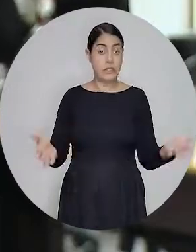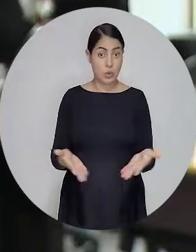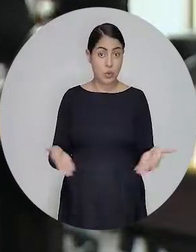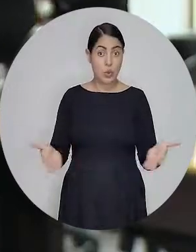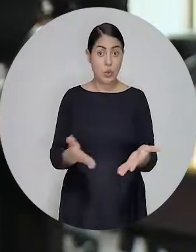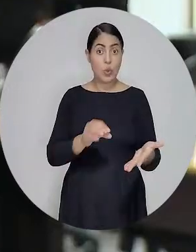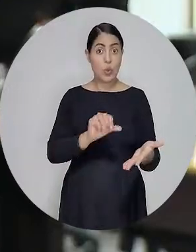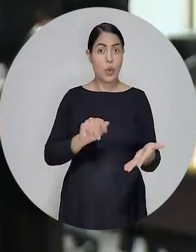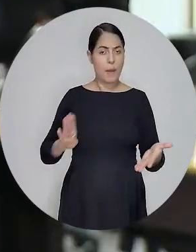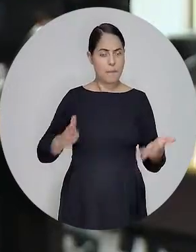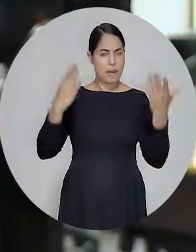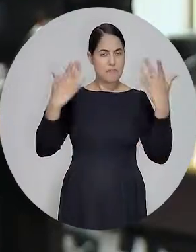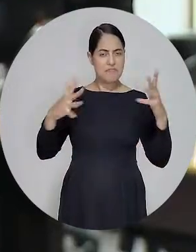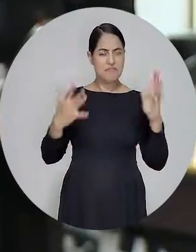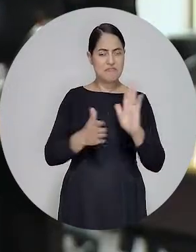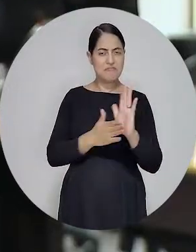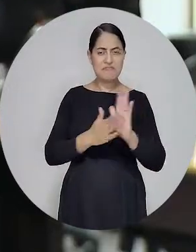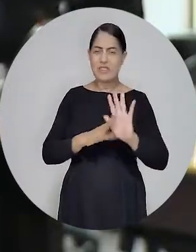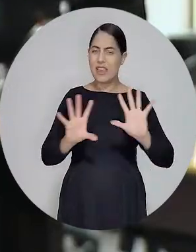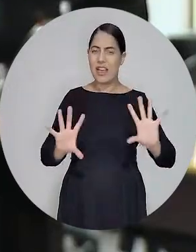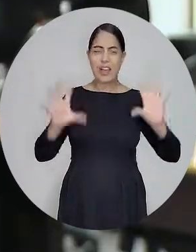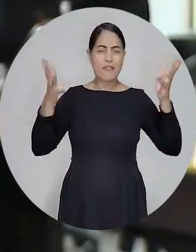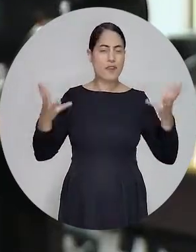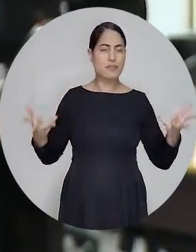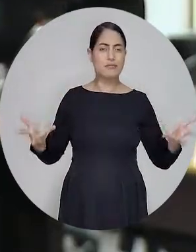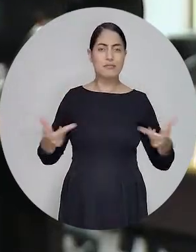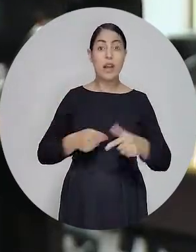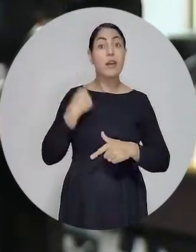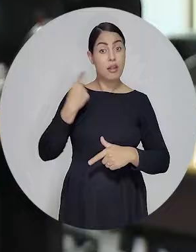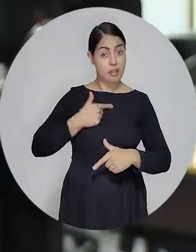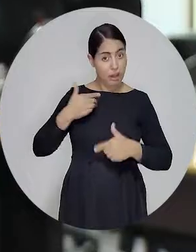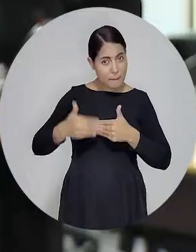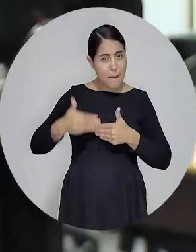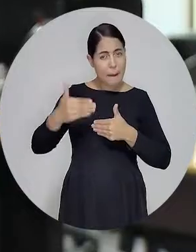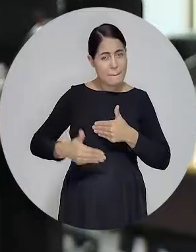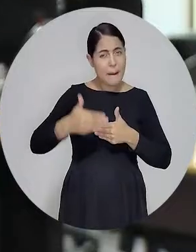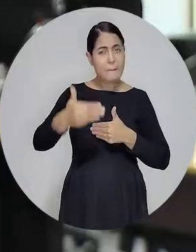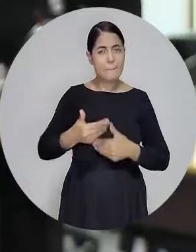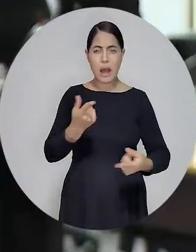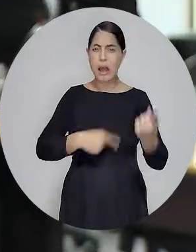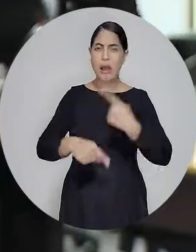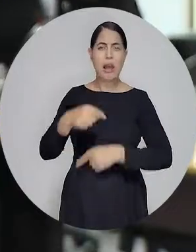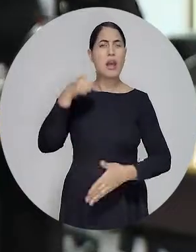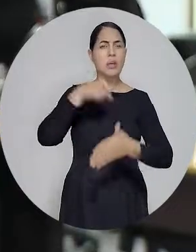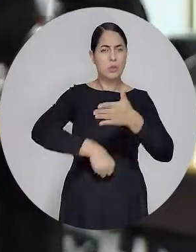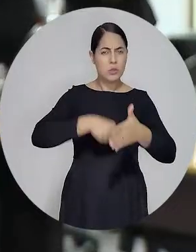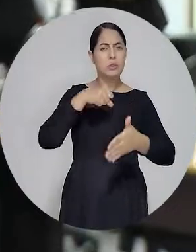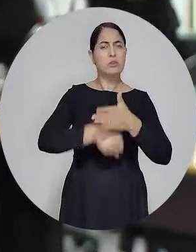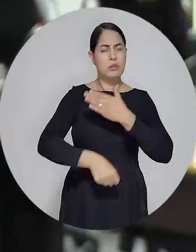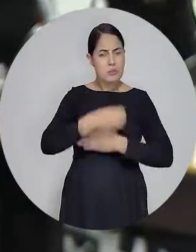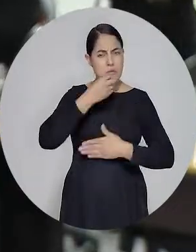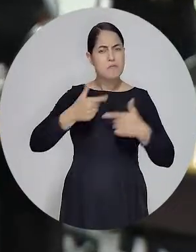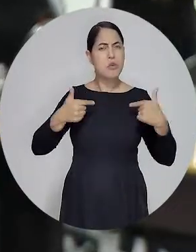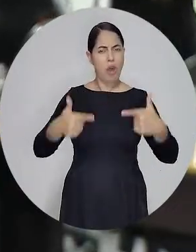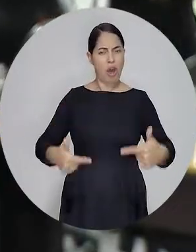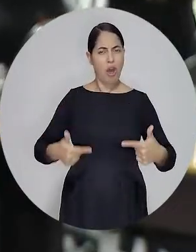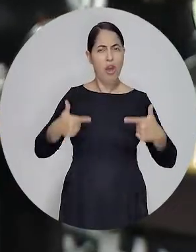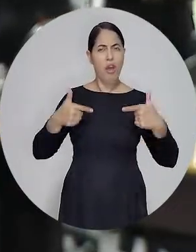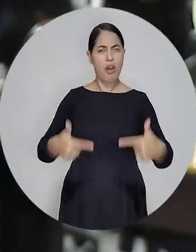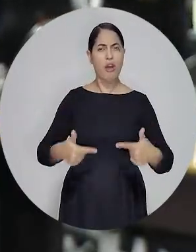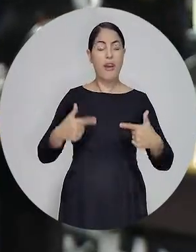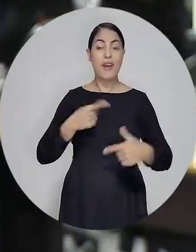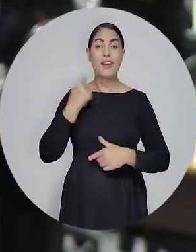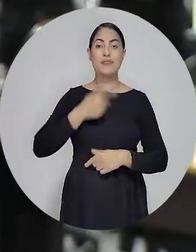alheias, na dor do próximo. A OAB Nacional está de parabéns por eventos como esse, que sigamos, né, combatendo o